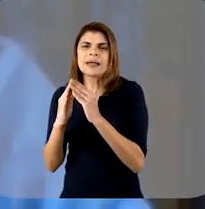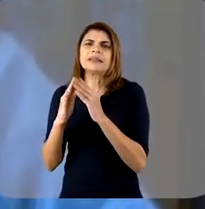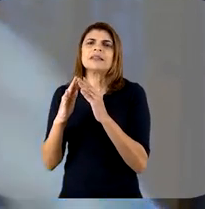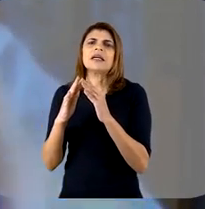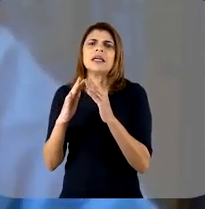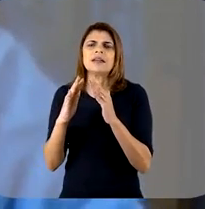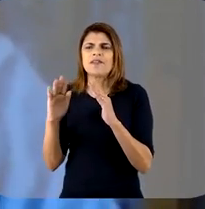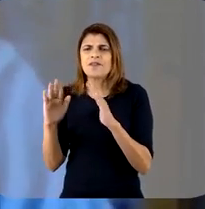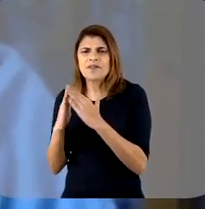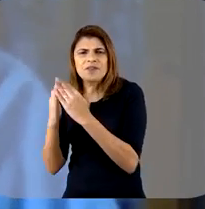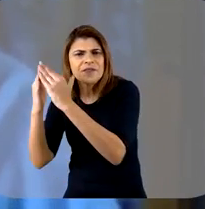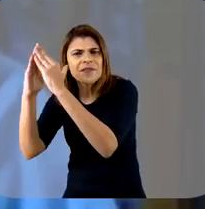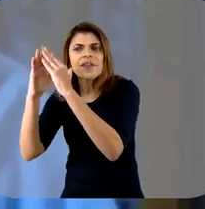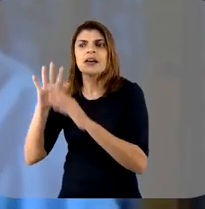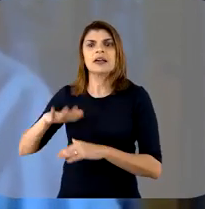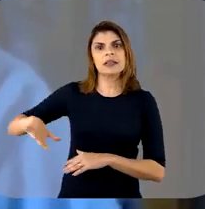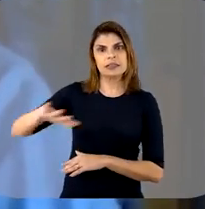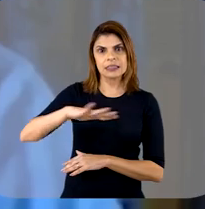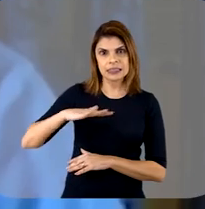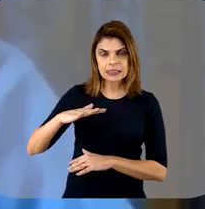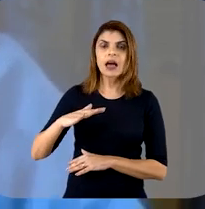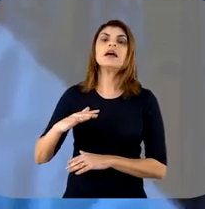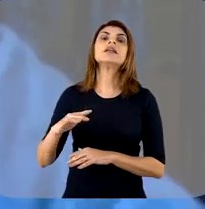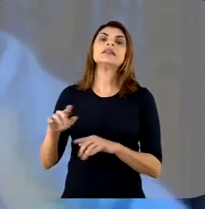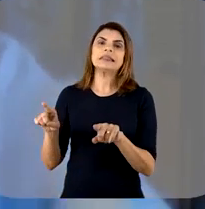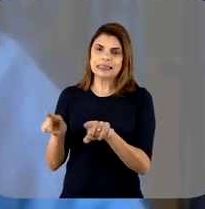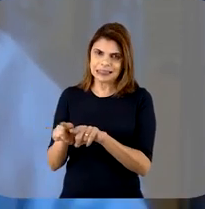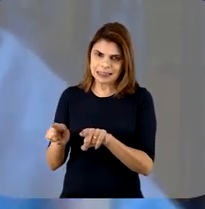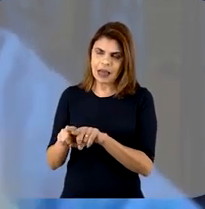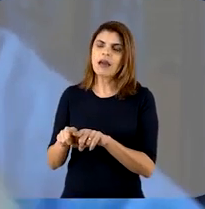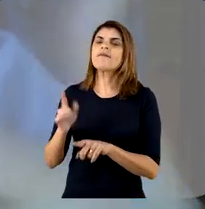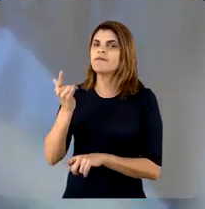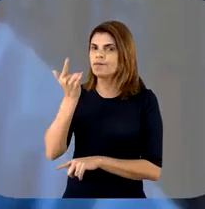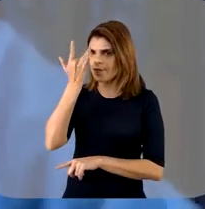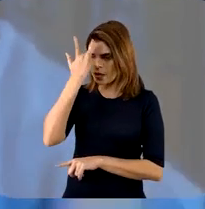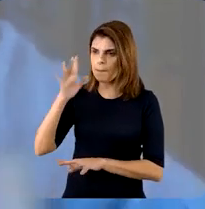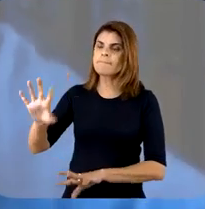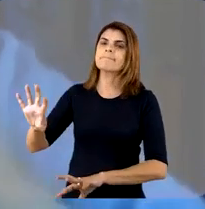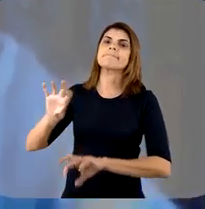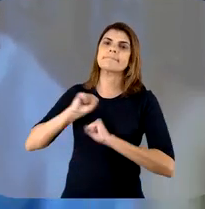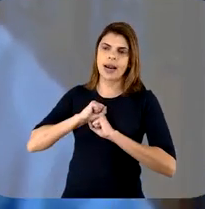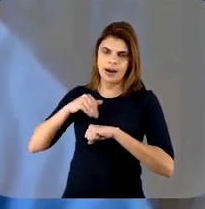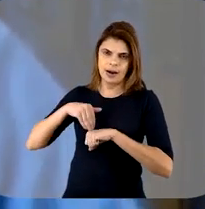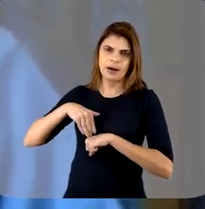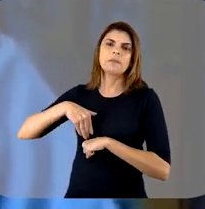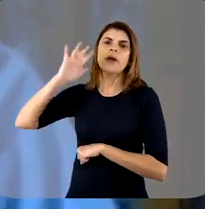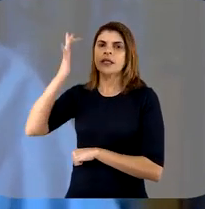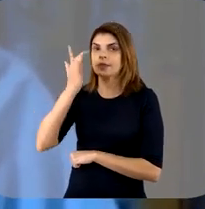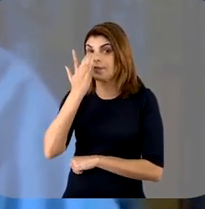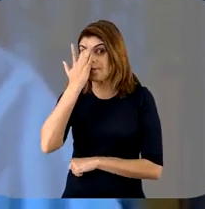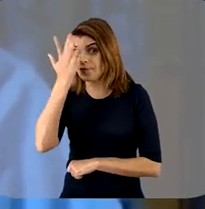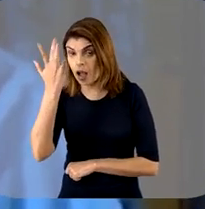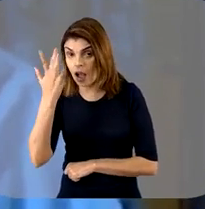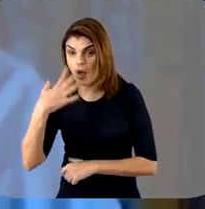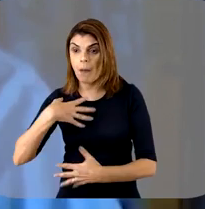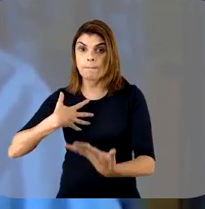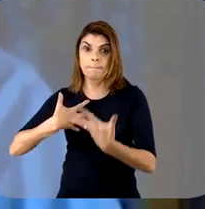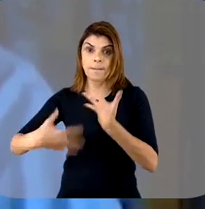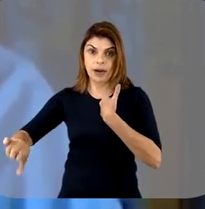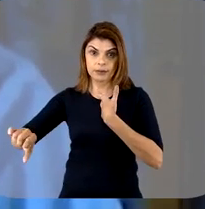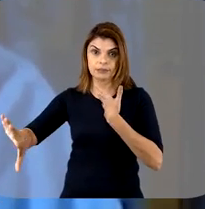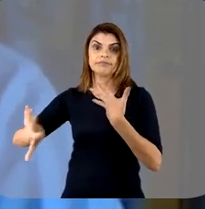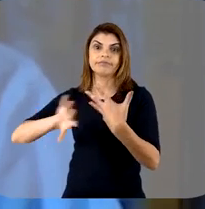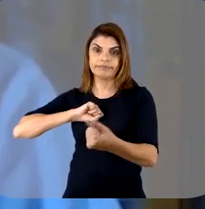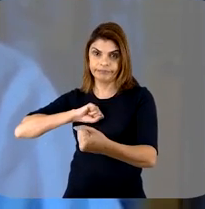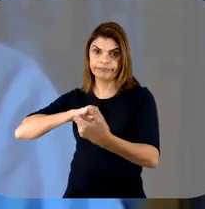grandes favelas das nossas cidades, eles têm maiores, a doença tem muito mais, né, facilidade de transmissão,